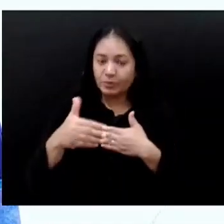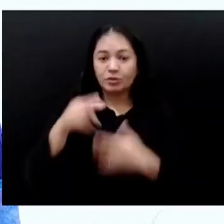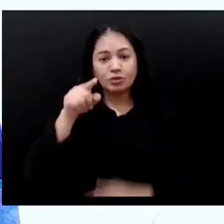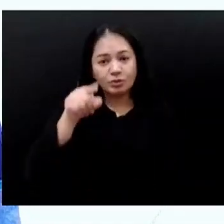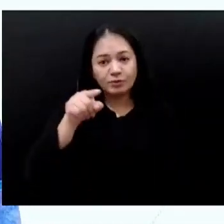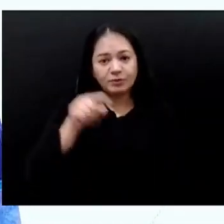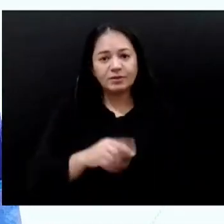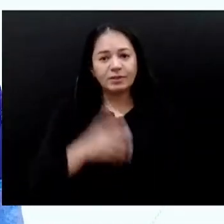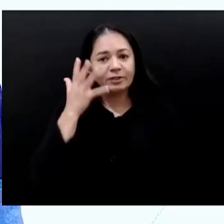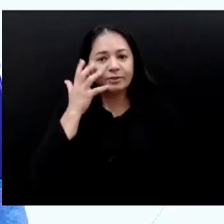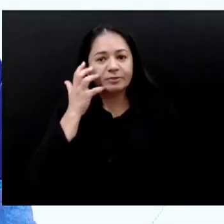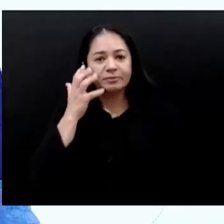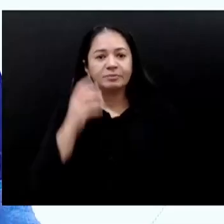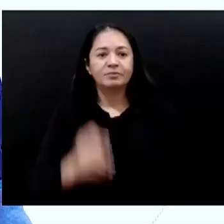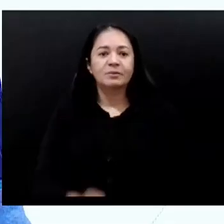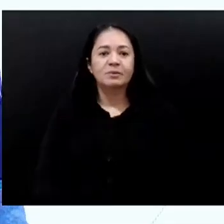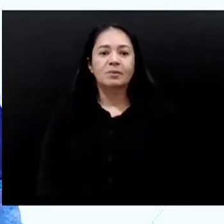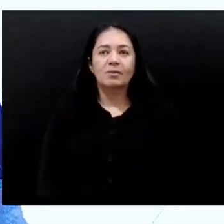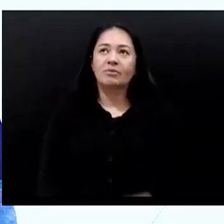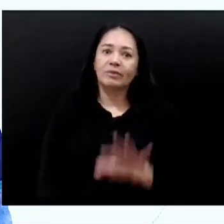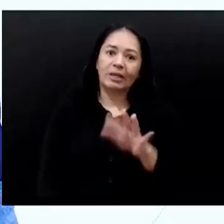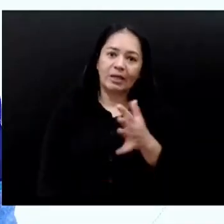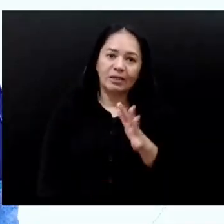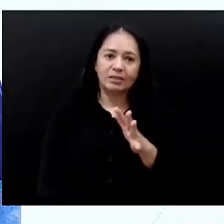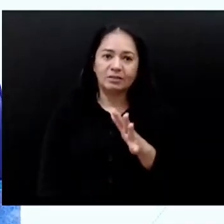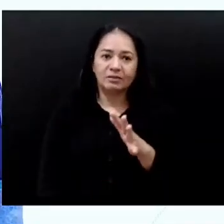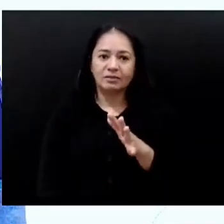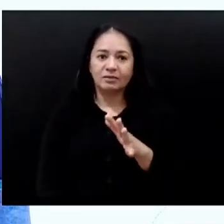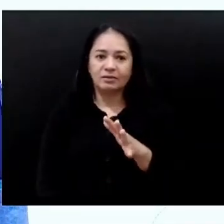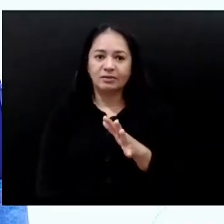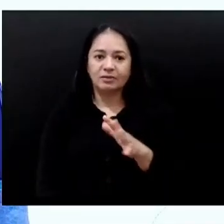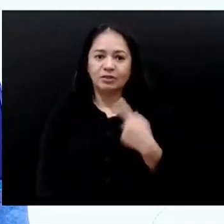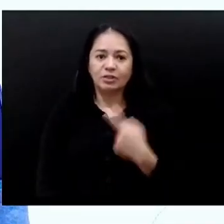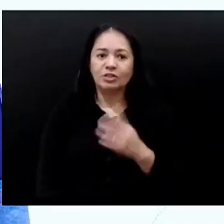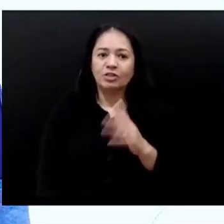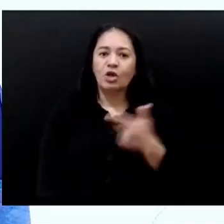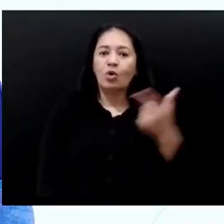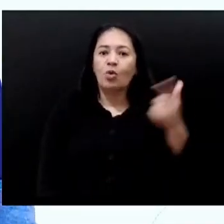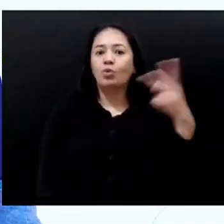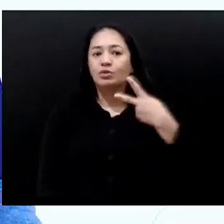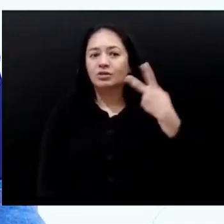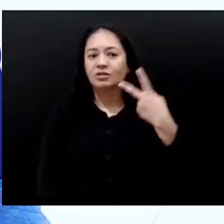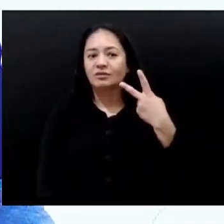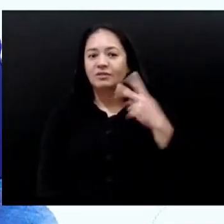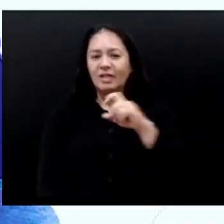foi, às vezes, nós tivemos outros vereadores que ficaram enciumados, sabe,